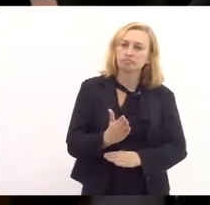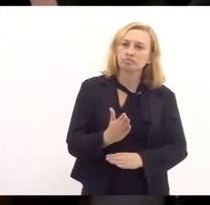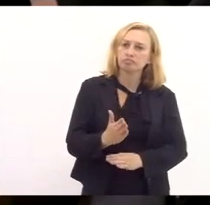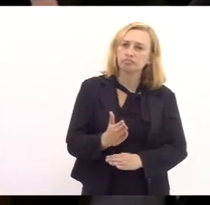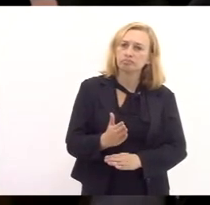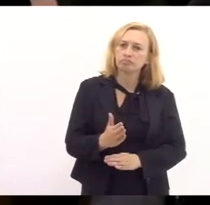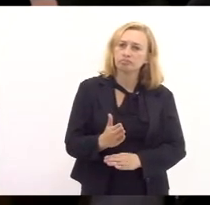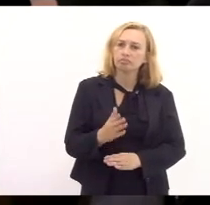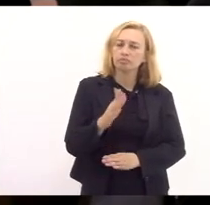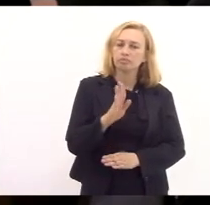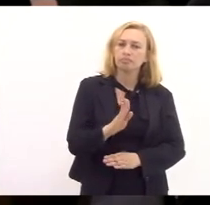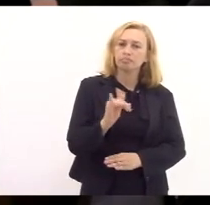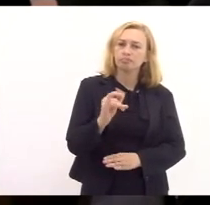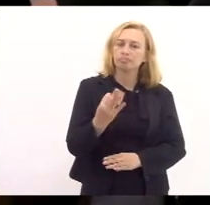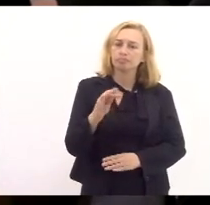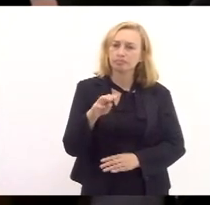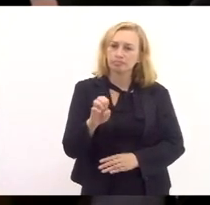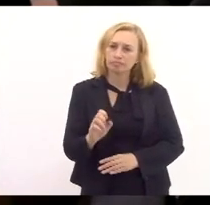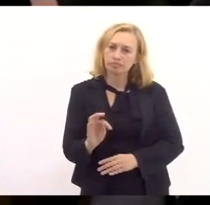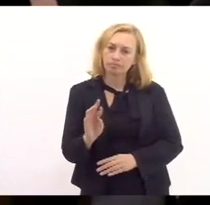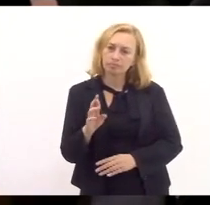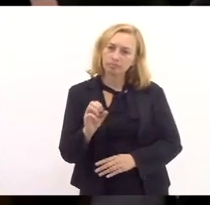relação à bilhetagem enquanto estrutura.